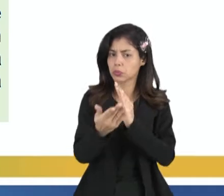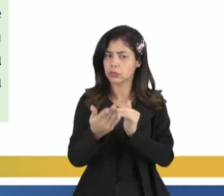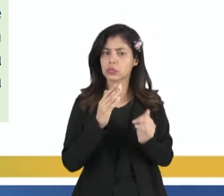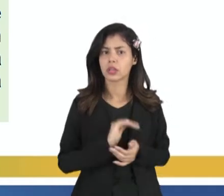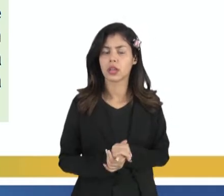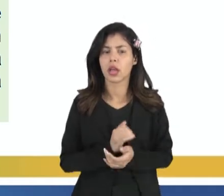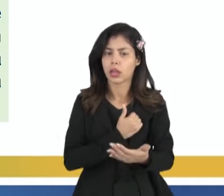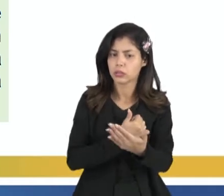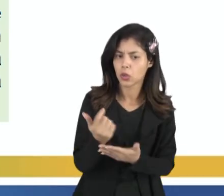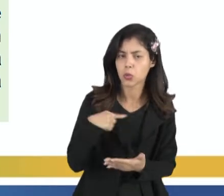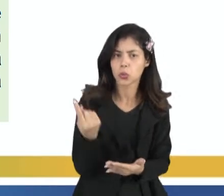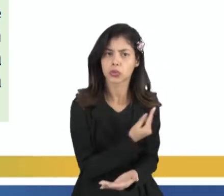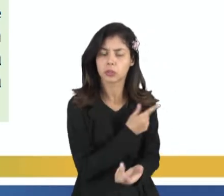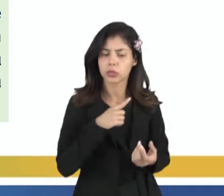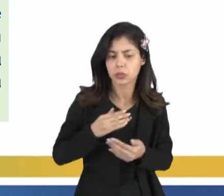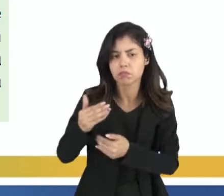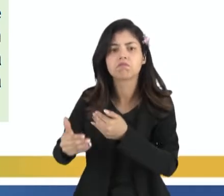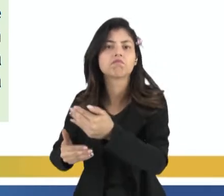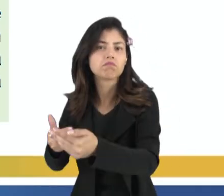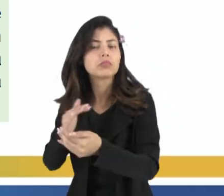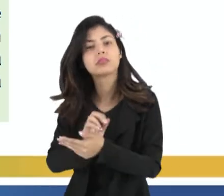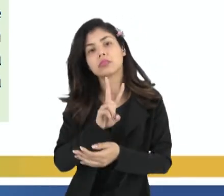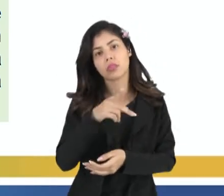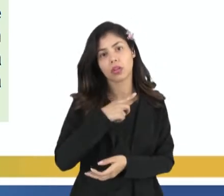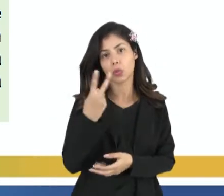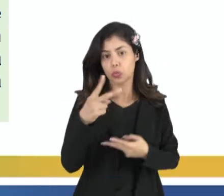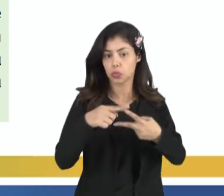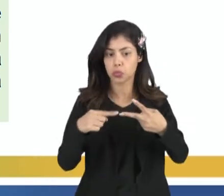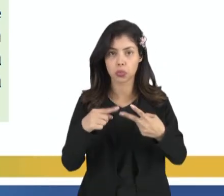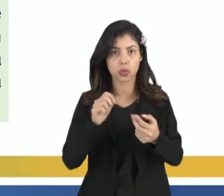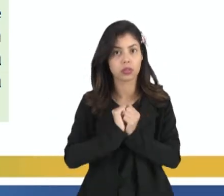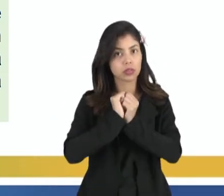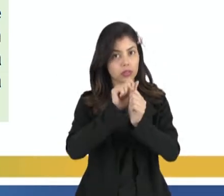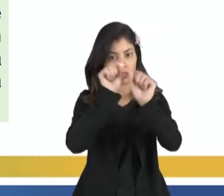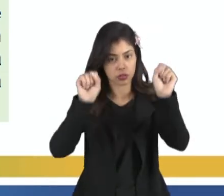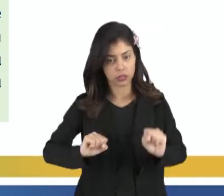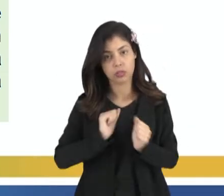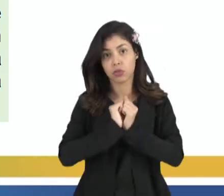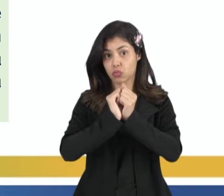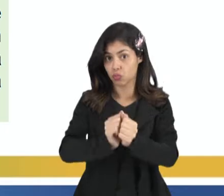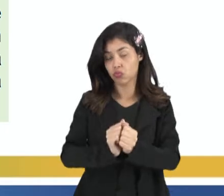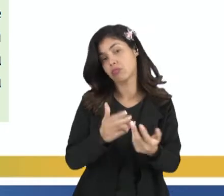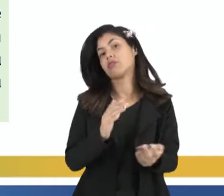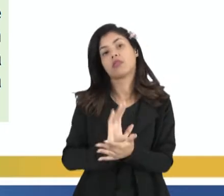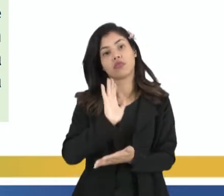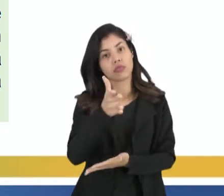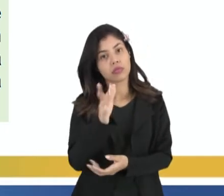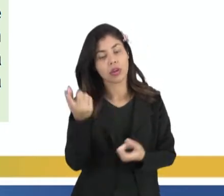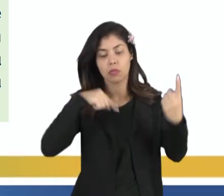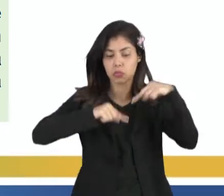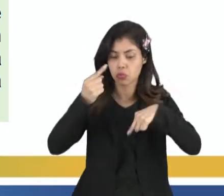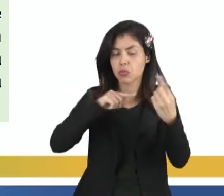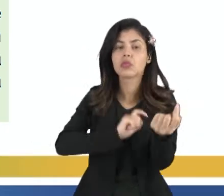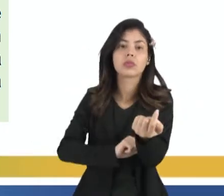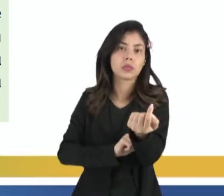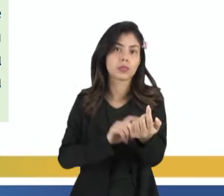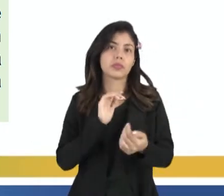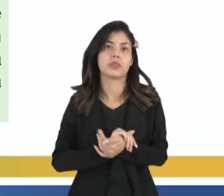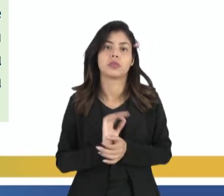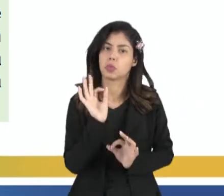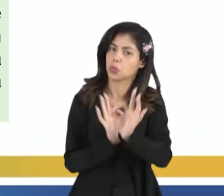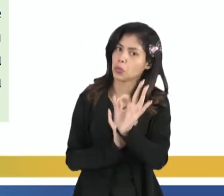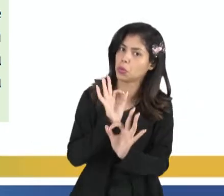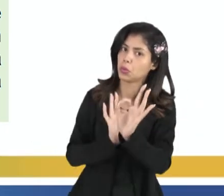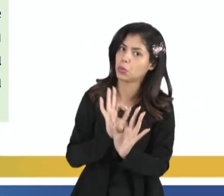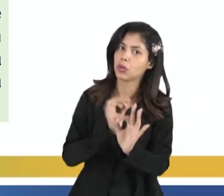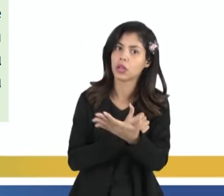também a ação que nós temos que desempenhar vão ser esses dois sistemas juntos. Já que o sistema nervoso ele vai